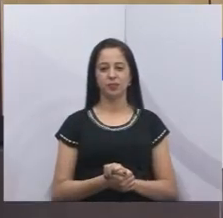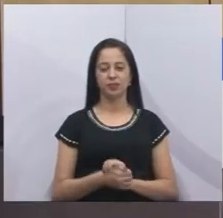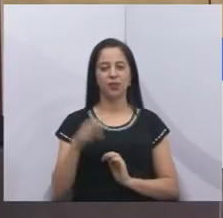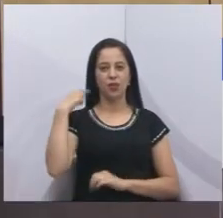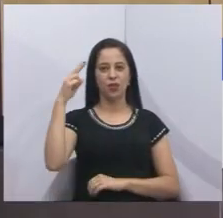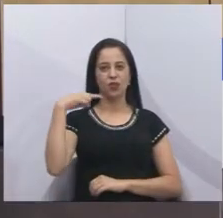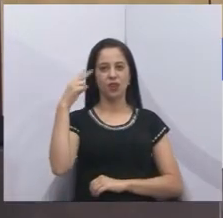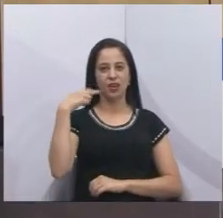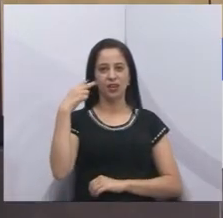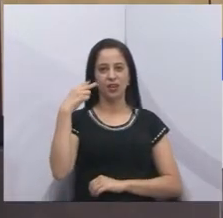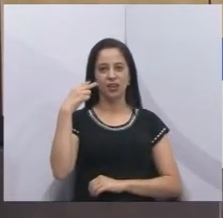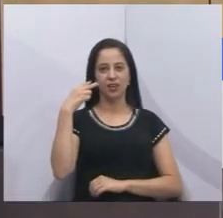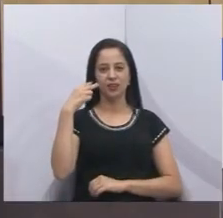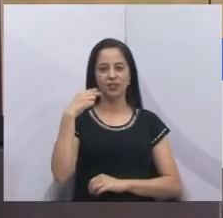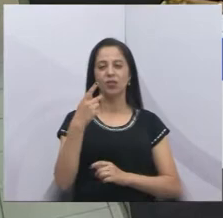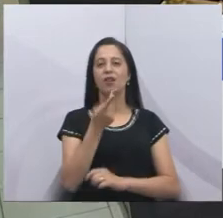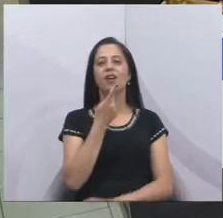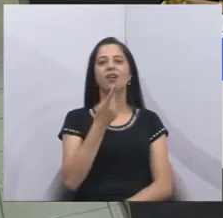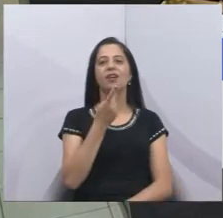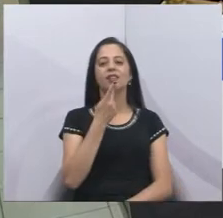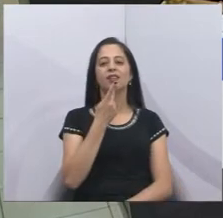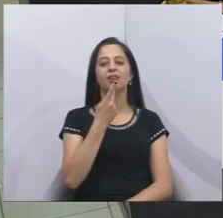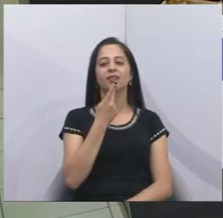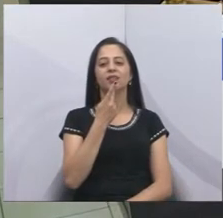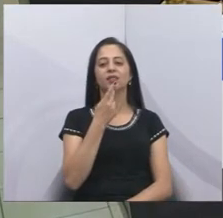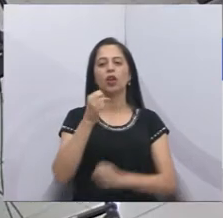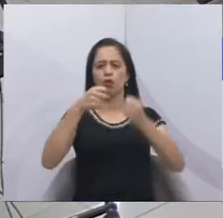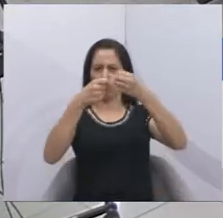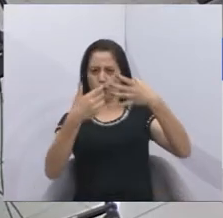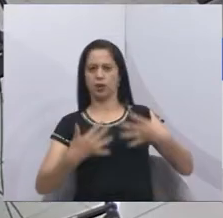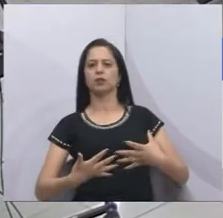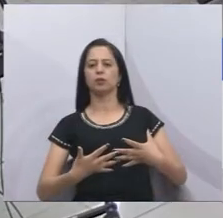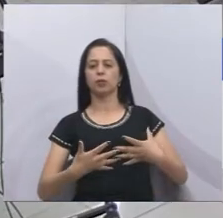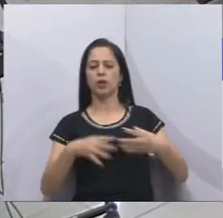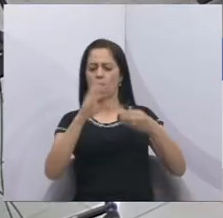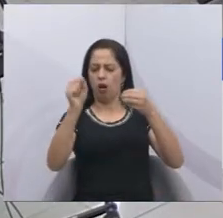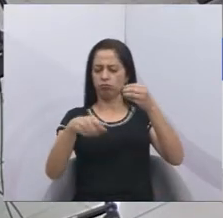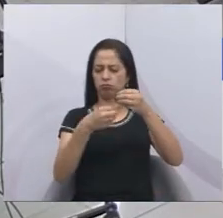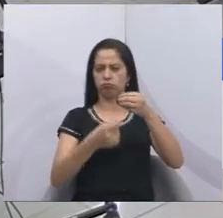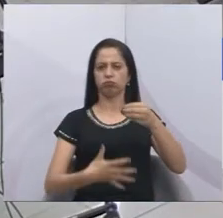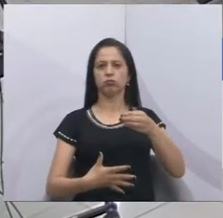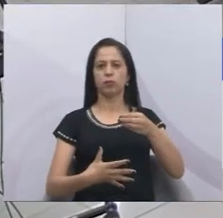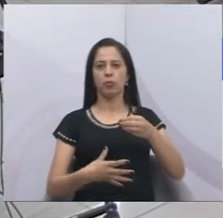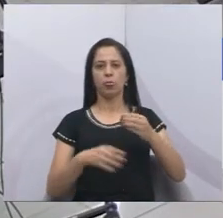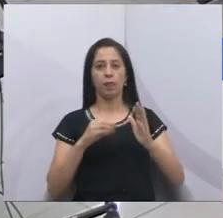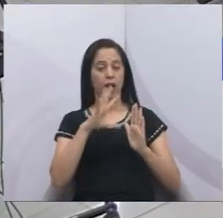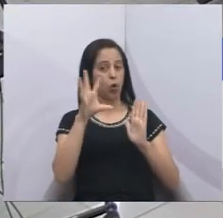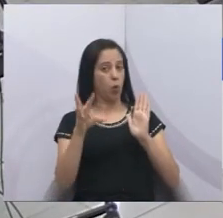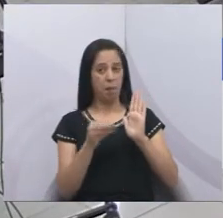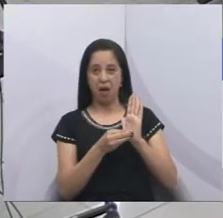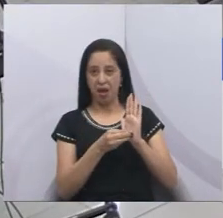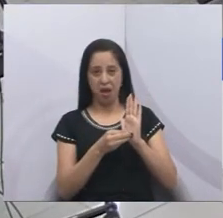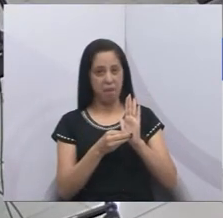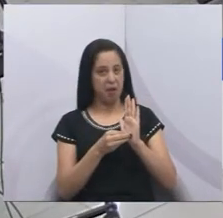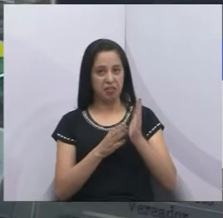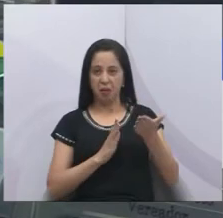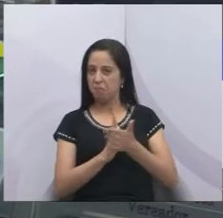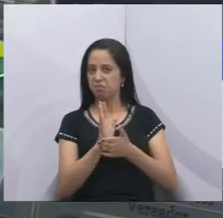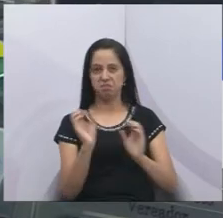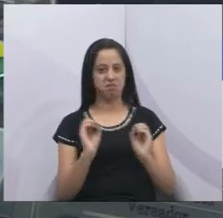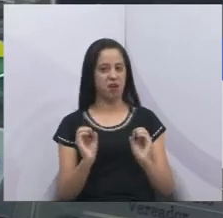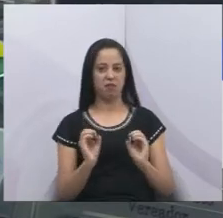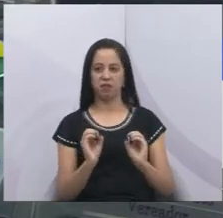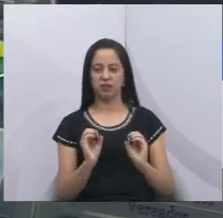Como vota o vereador Hernani Barreto? Justificando o voto, senhor presidente, como as emendas que nós apresentamos não foram levadas em consideração,